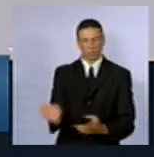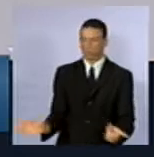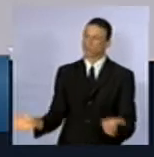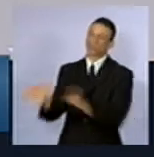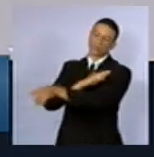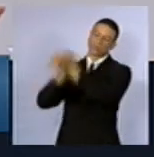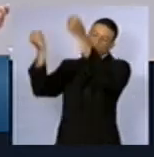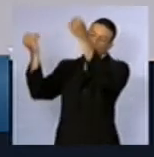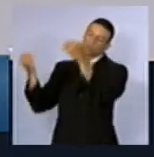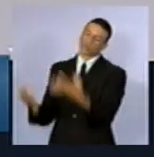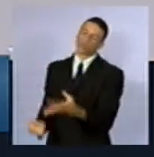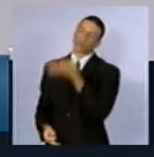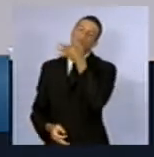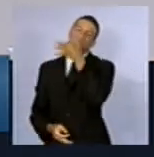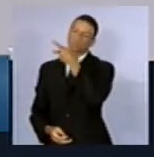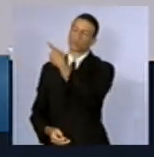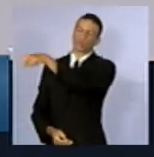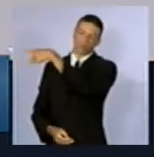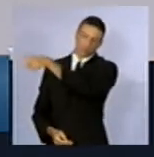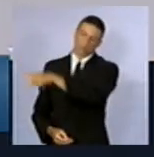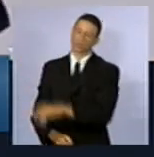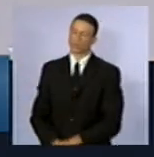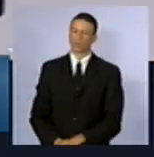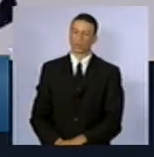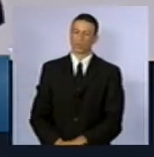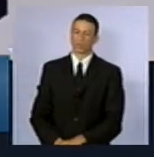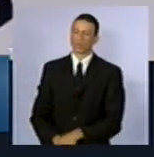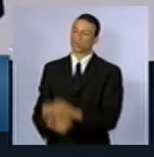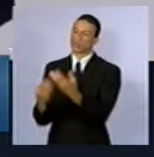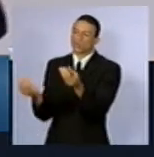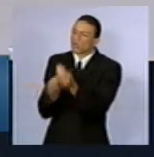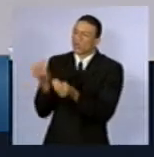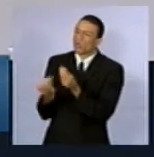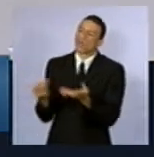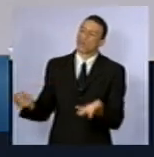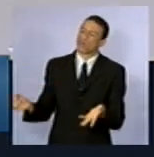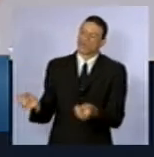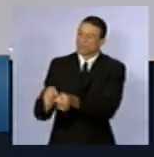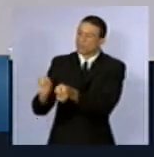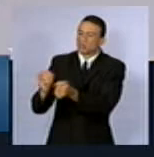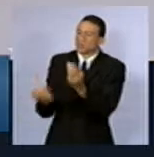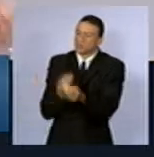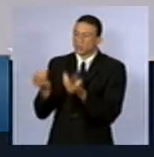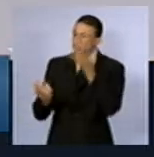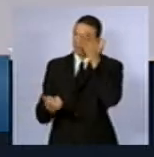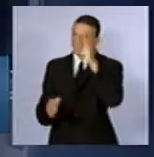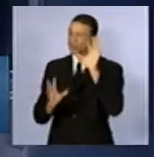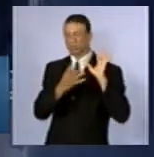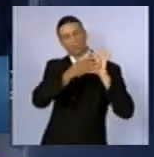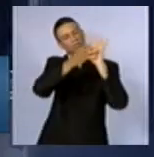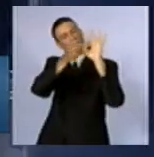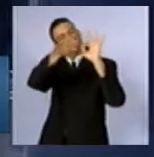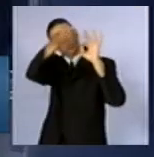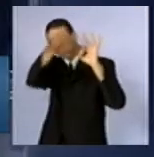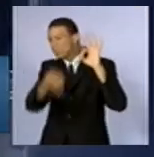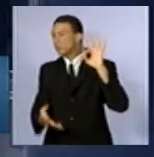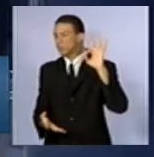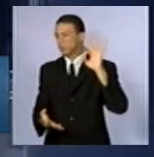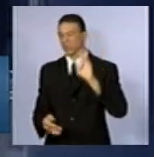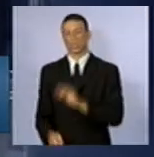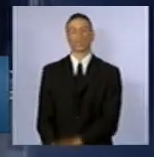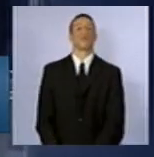expositor pudesse dizer alguma coisa respeito Como que essa coisa funciona aí nesse contexto bom olha e então